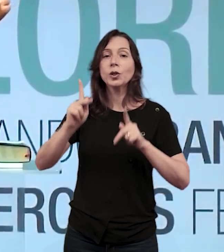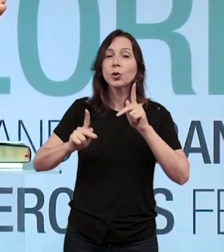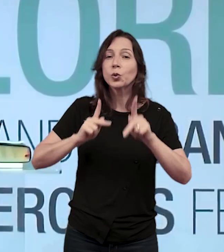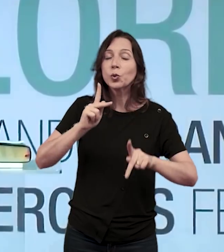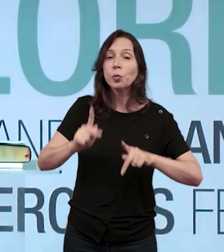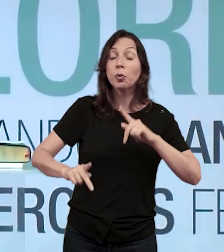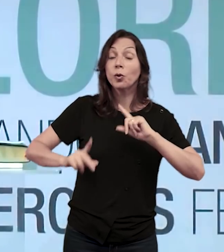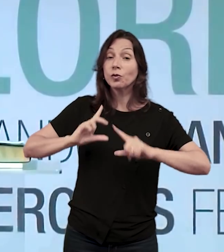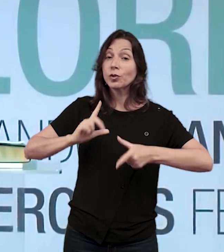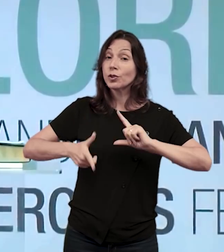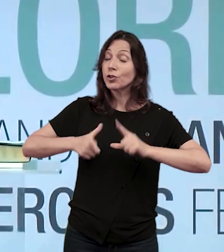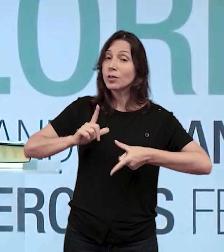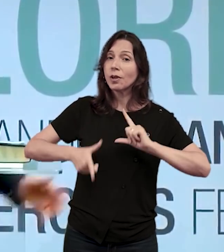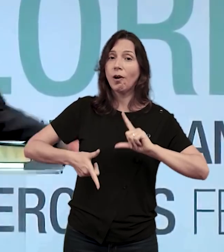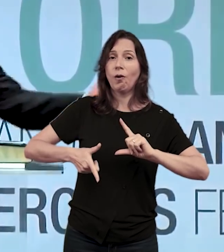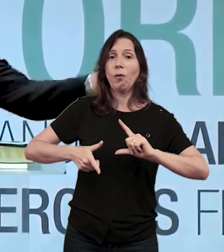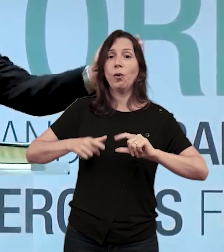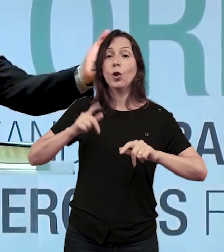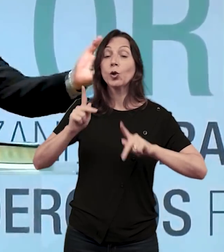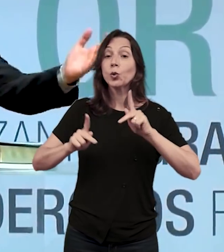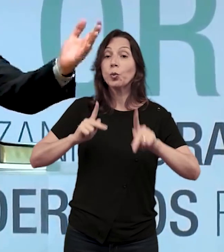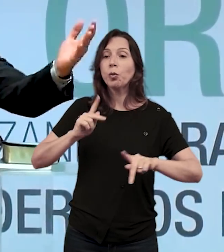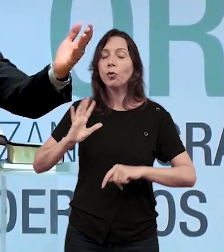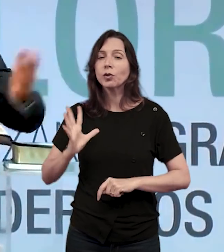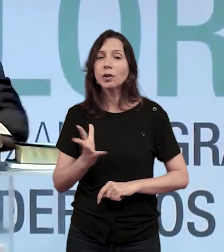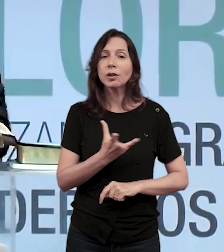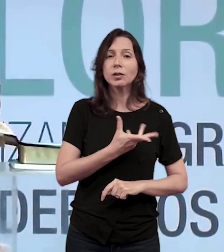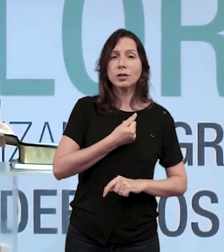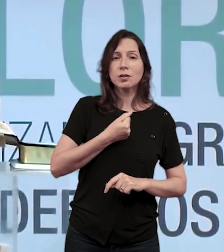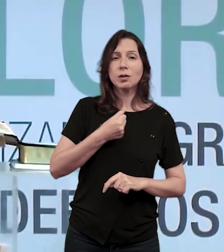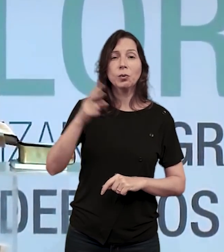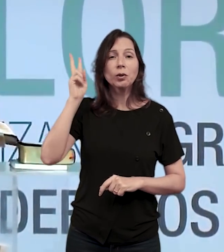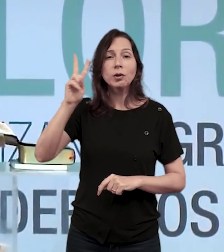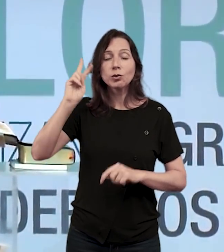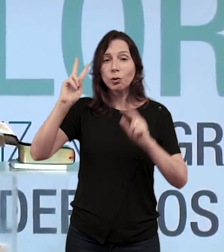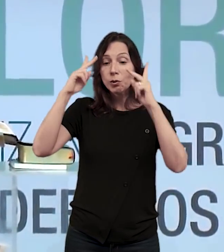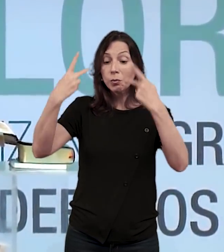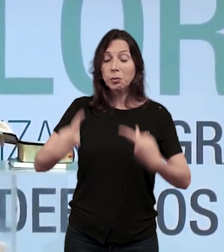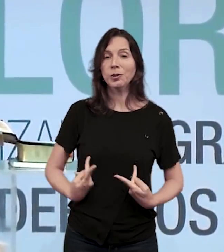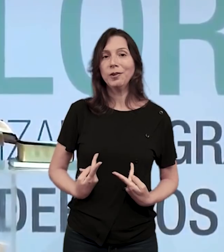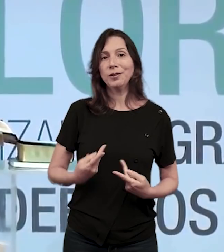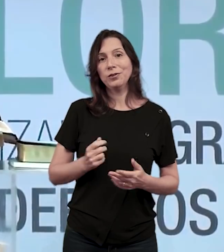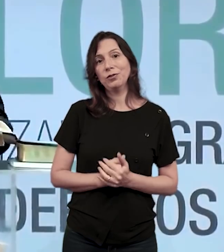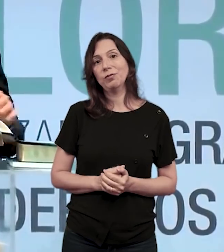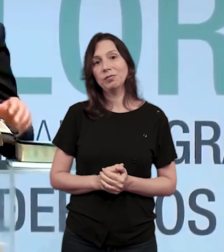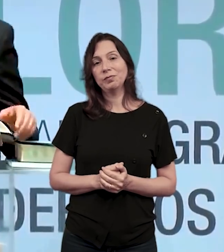da história do povo da redenção, da história da humanidade.